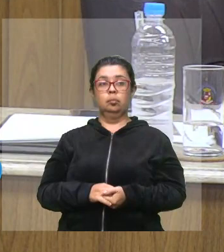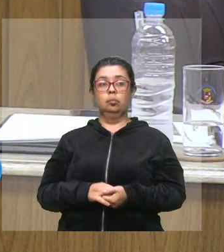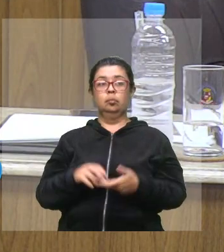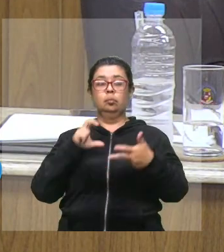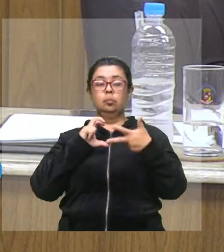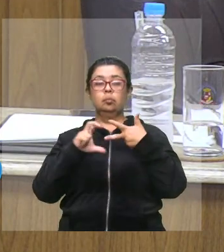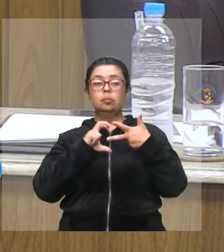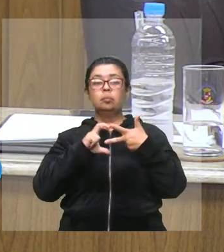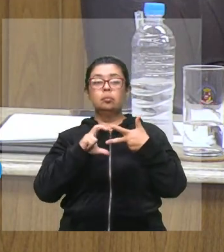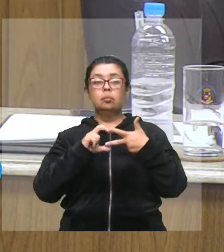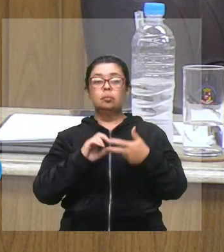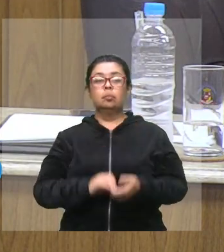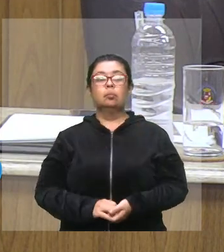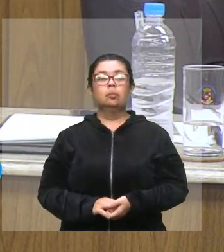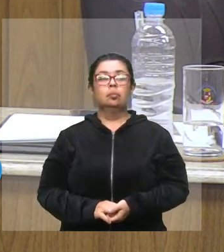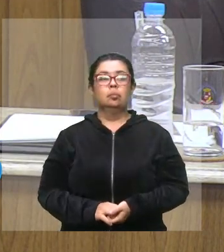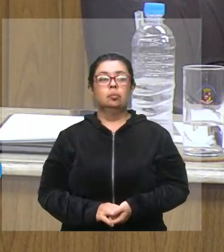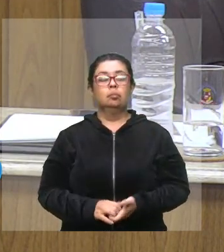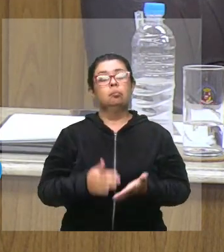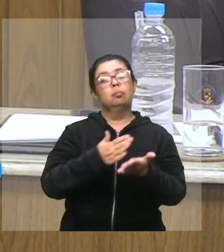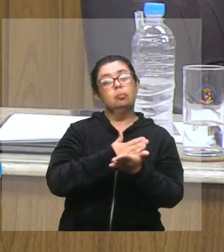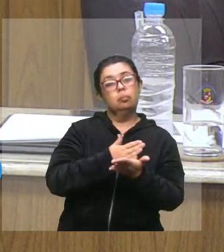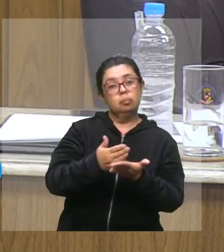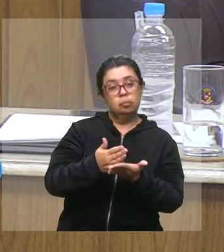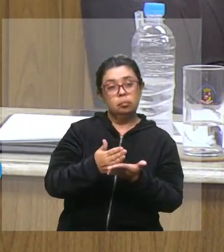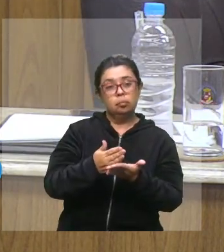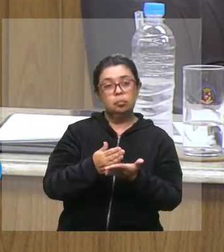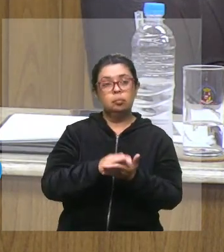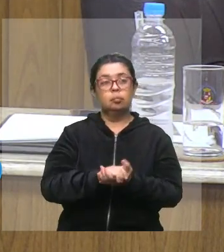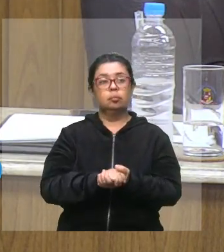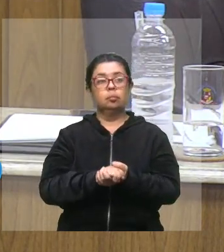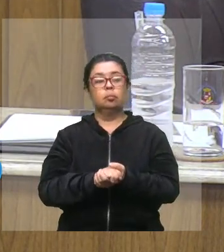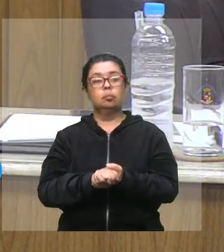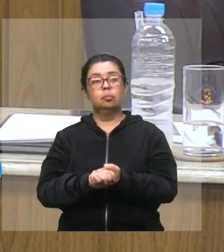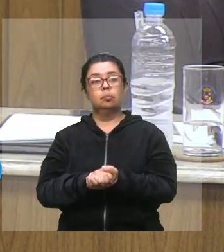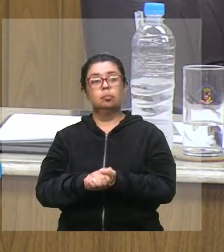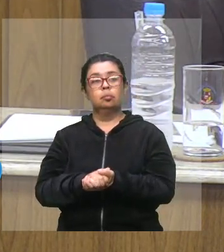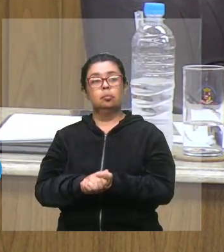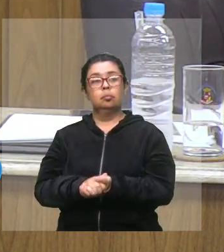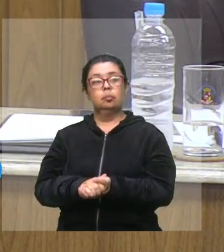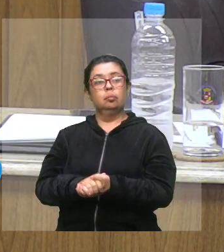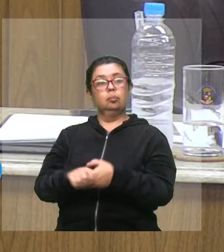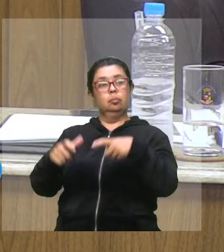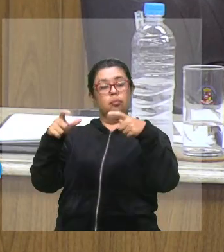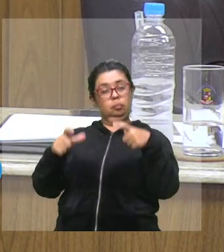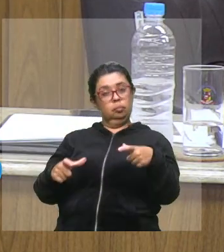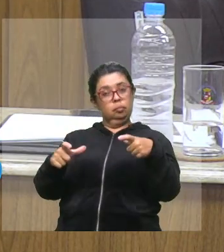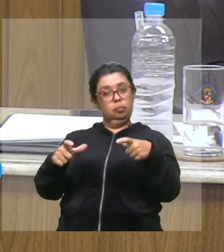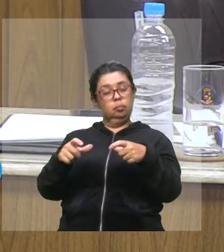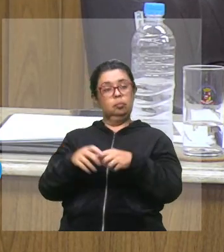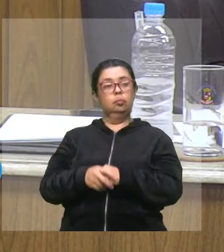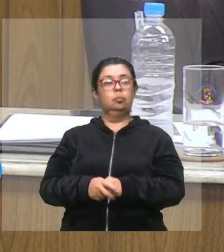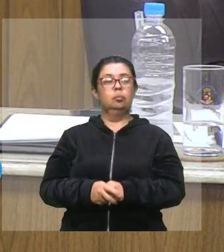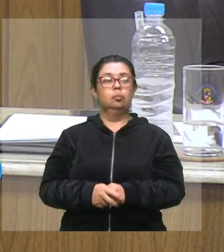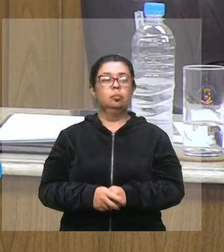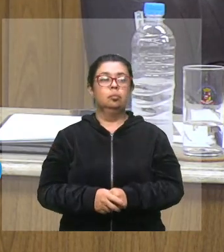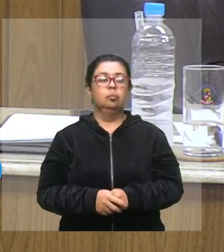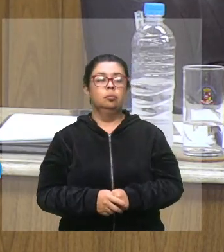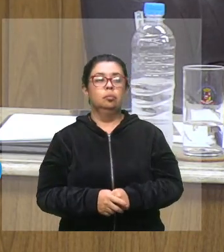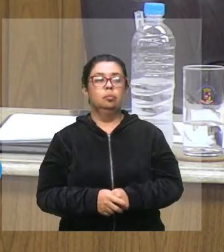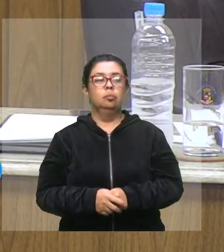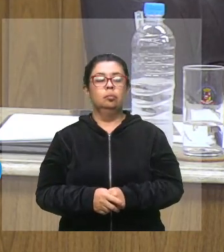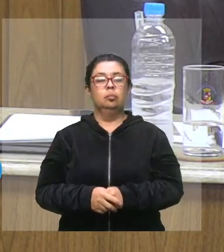já comece a pensar num local para servir de sede para o Centro de